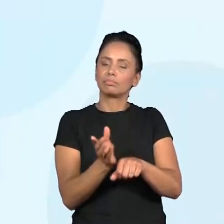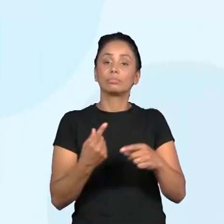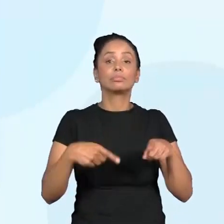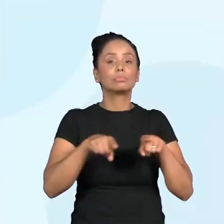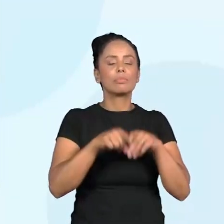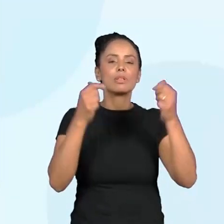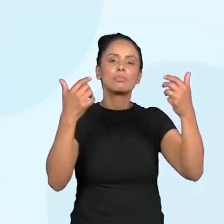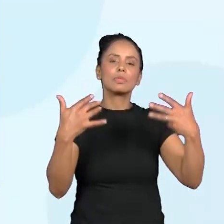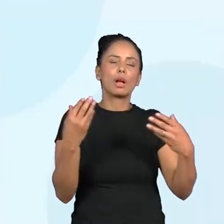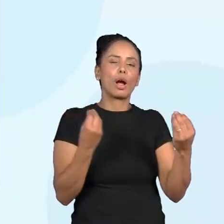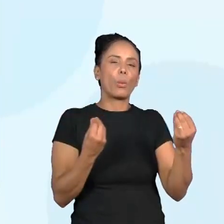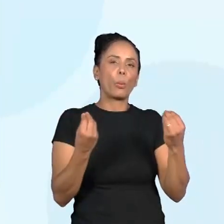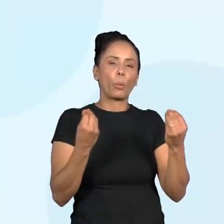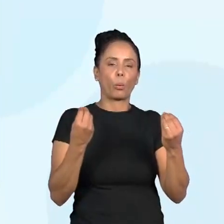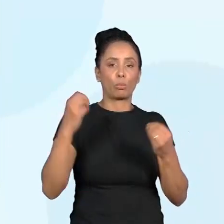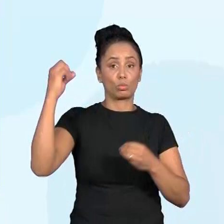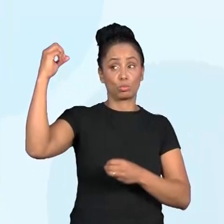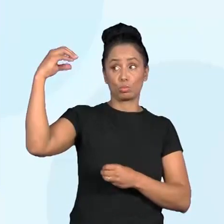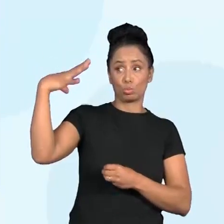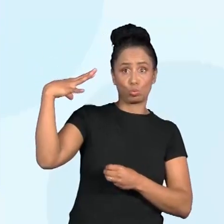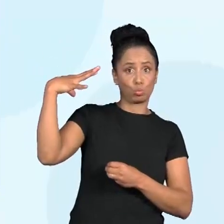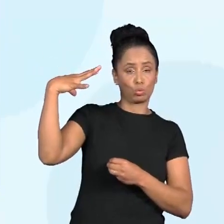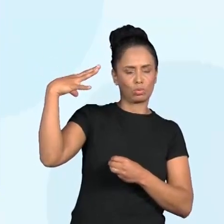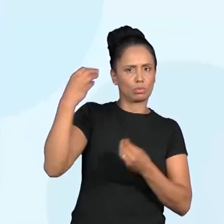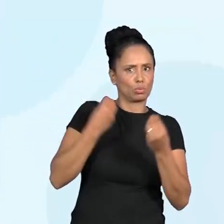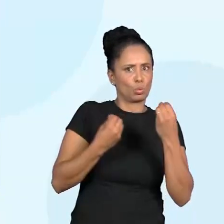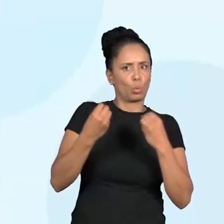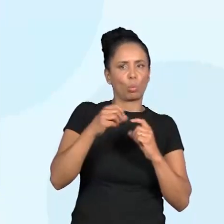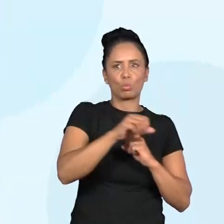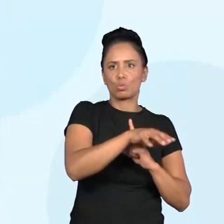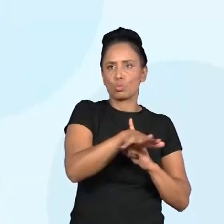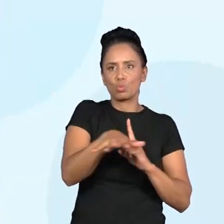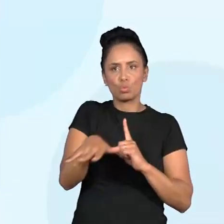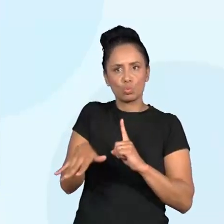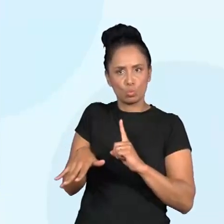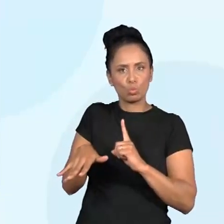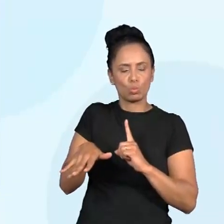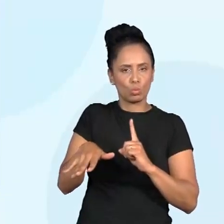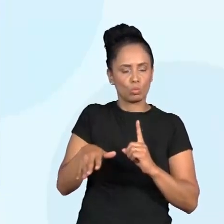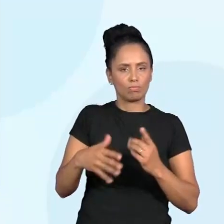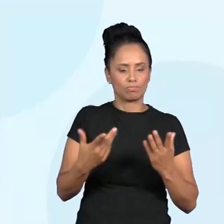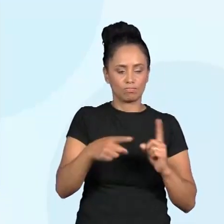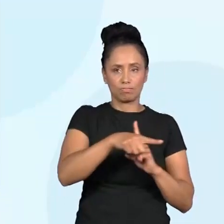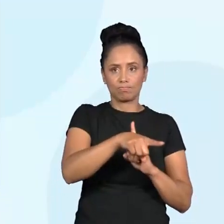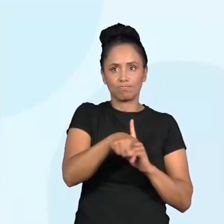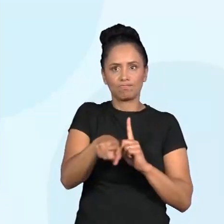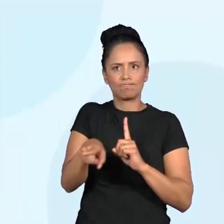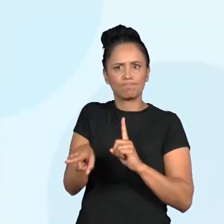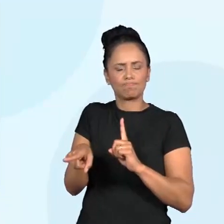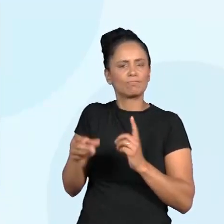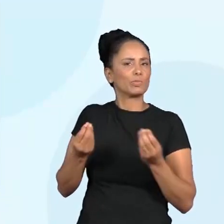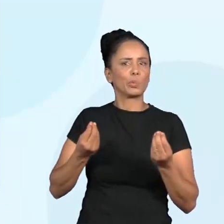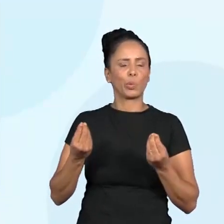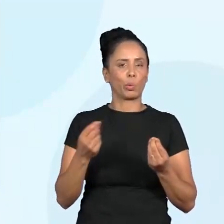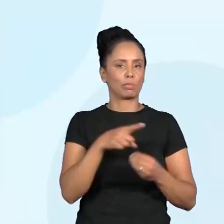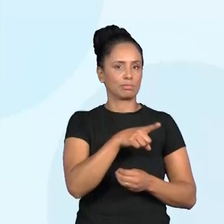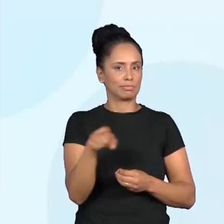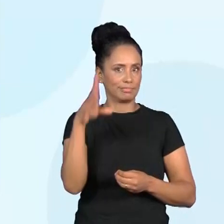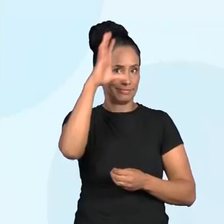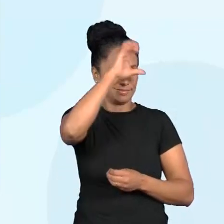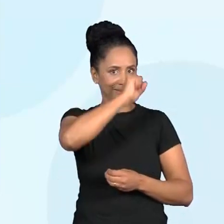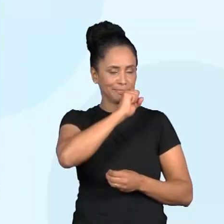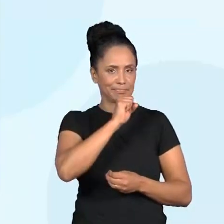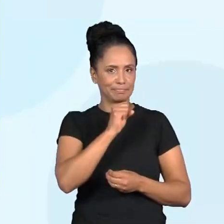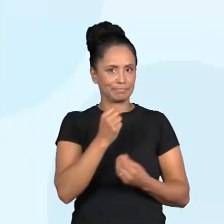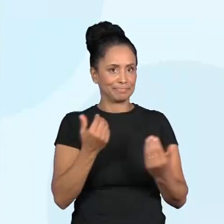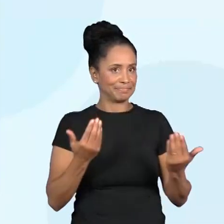a luz e a sombra, não é? Então, luz e sombra aí